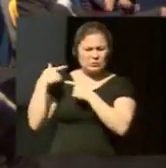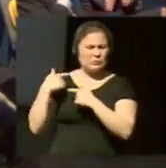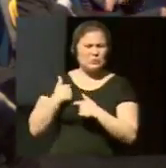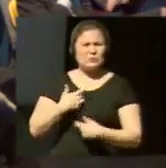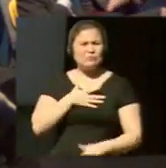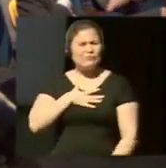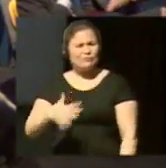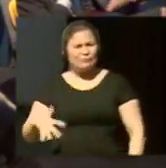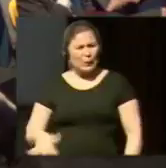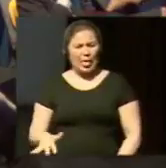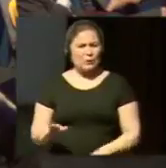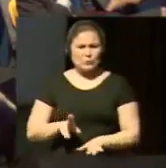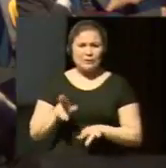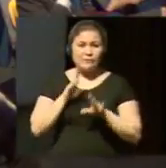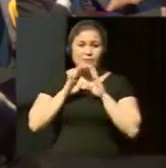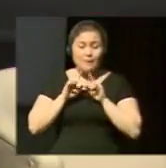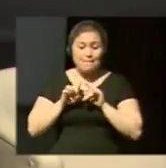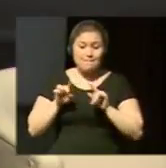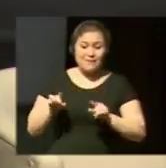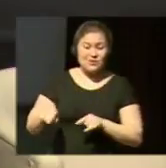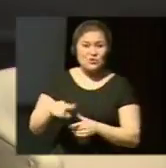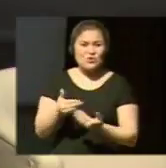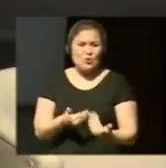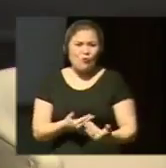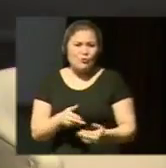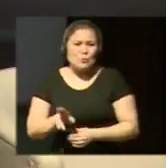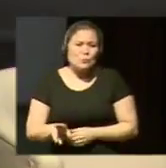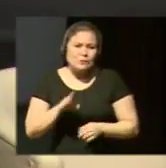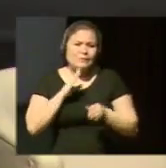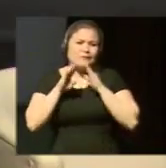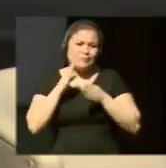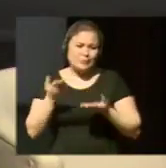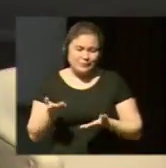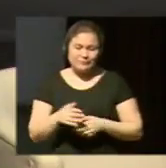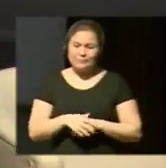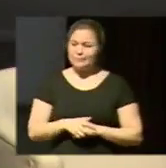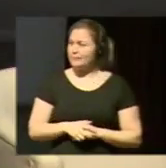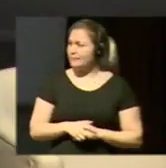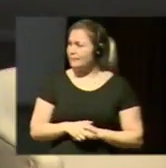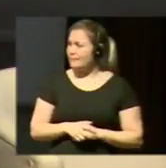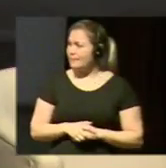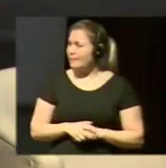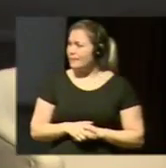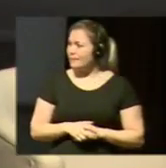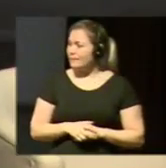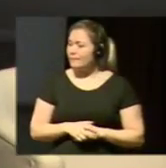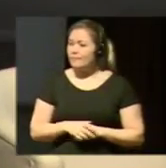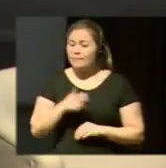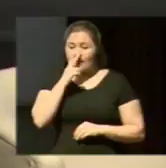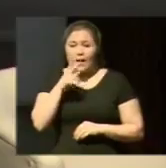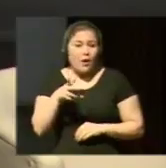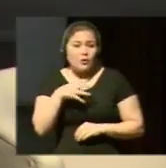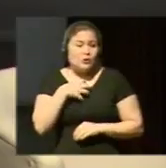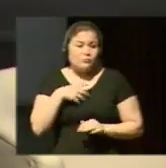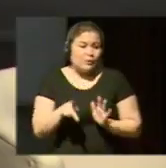Facebook. Mas esses jovens usam Facebook. É o seu modo de